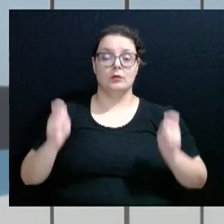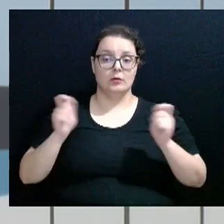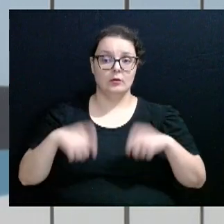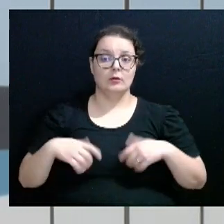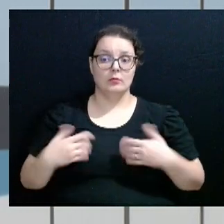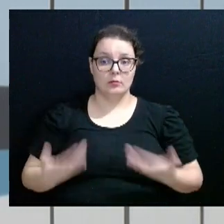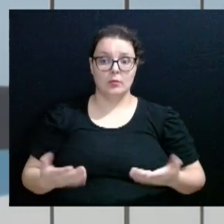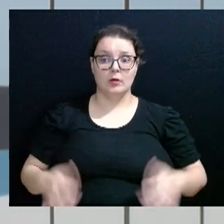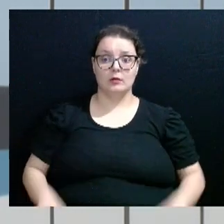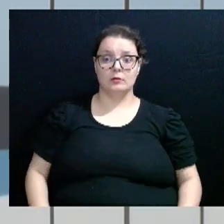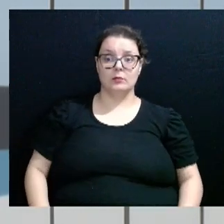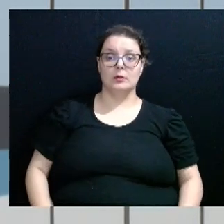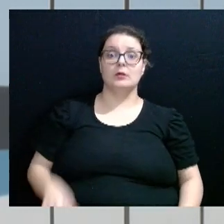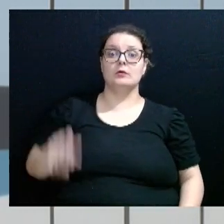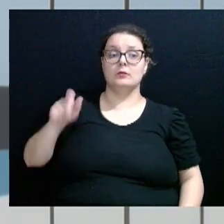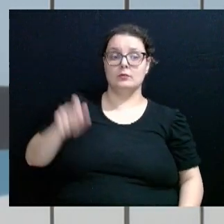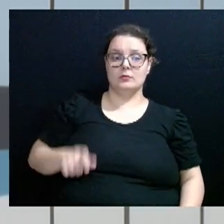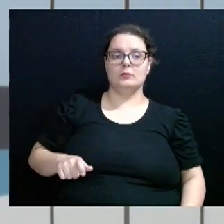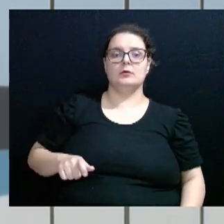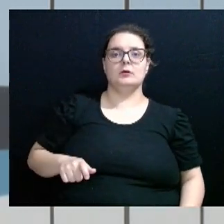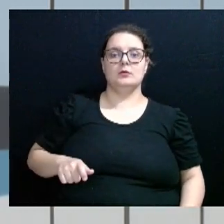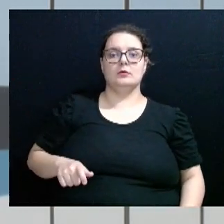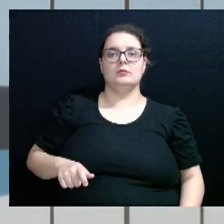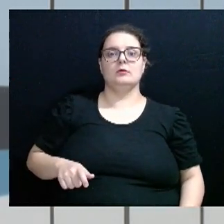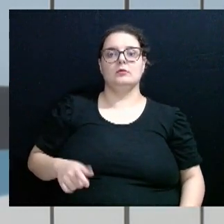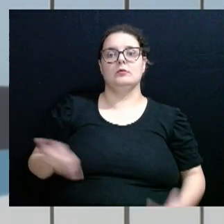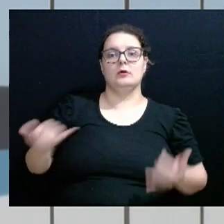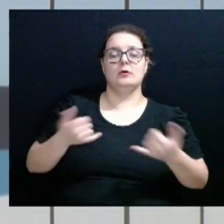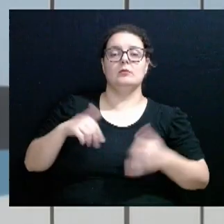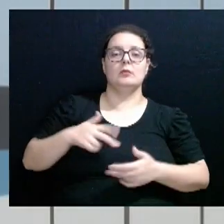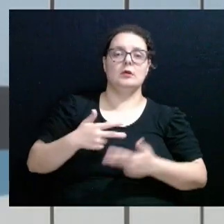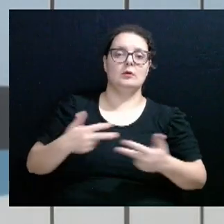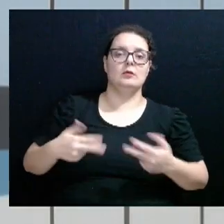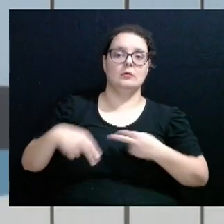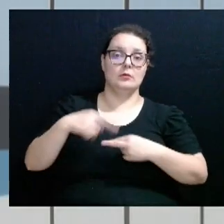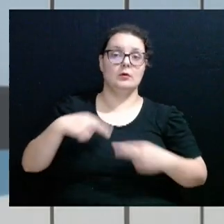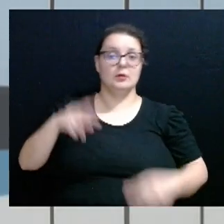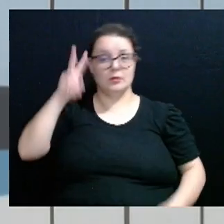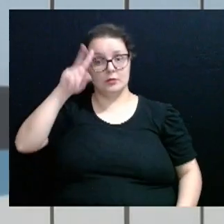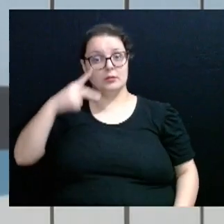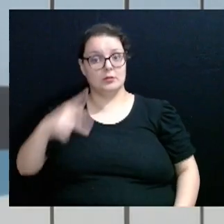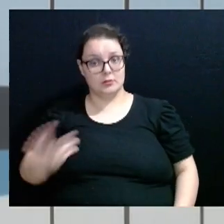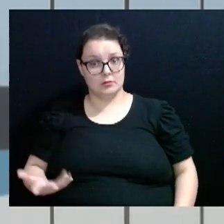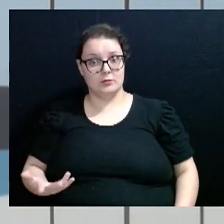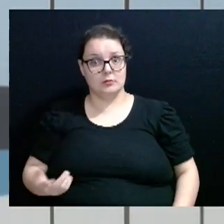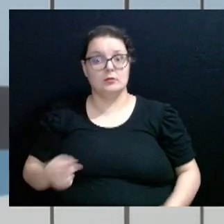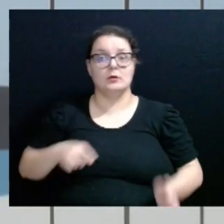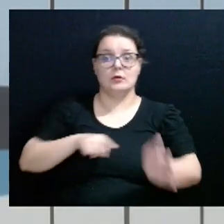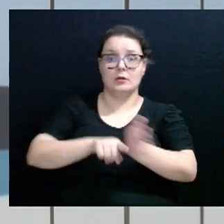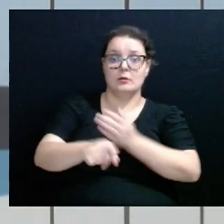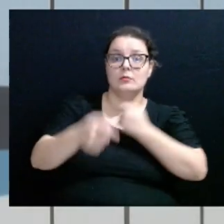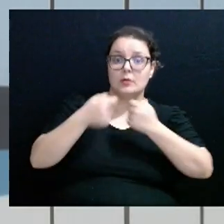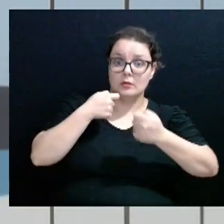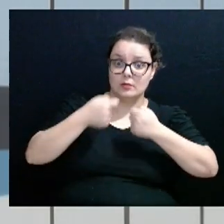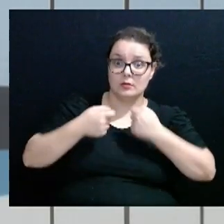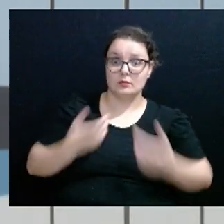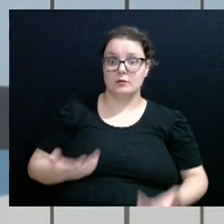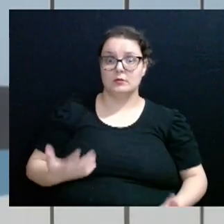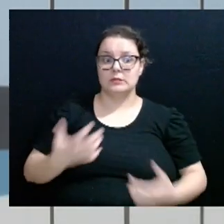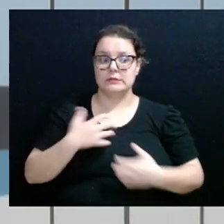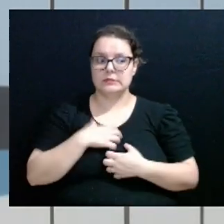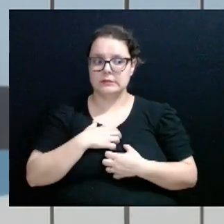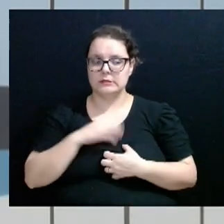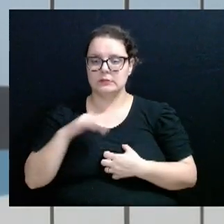pessoa conte mais coisas para a gente em relação à história dela, em relação às perguntas da entrevista. Você sente que quando você pergunta uma coisa